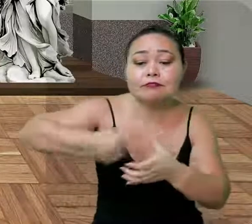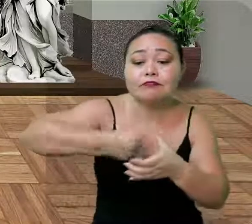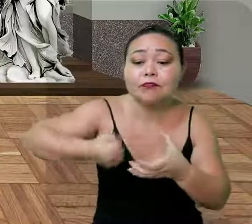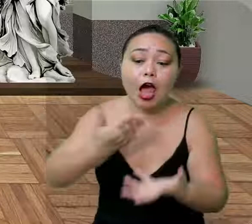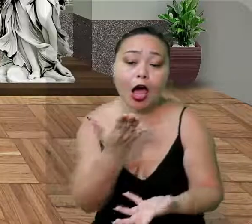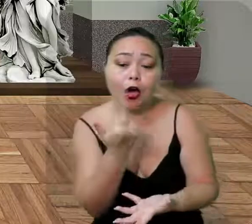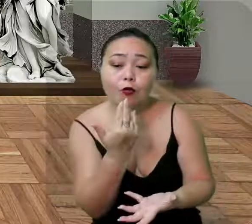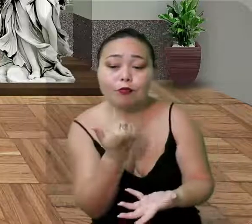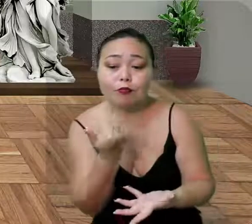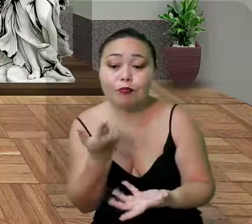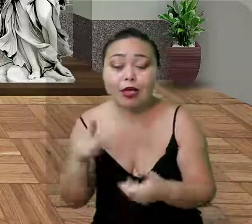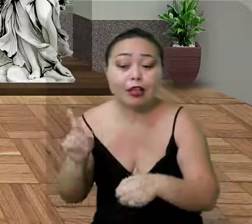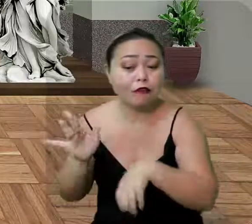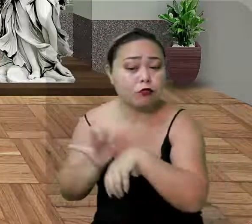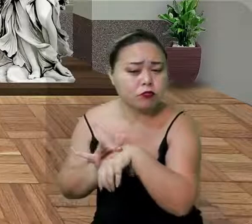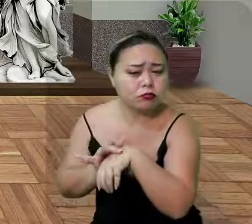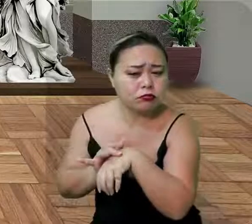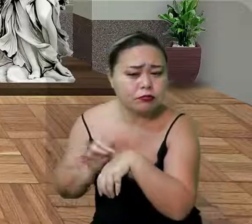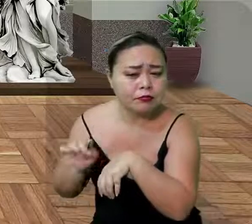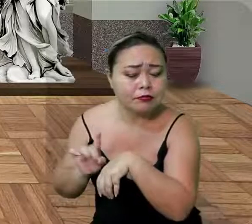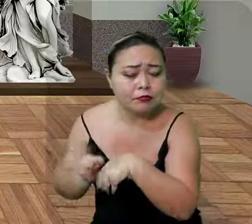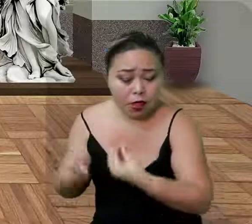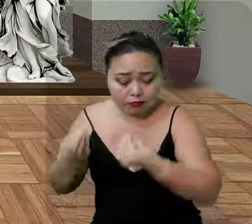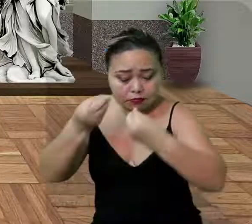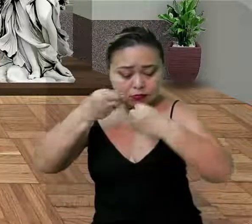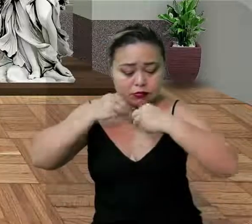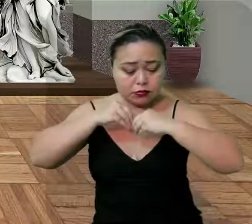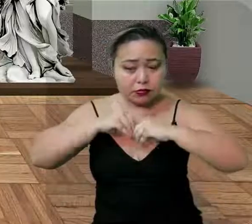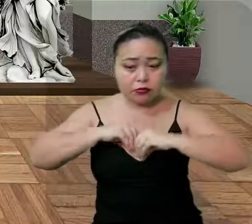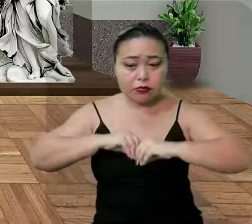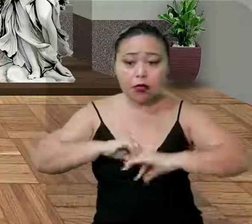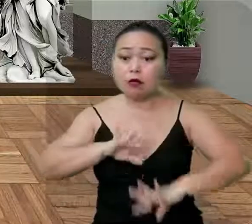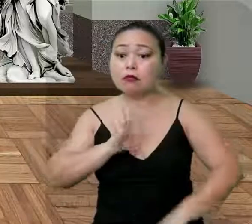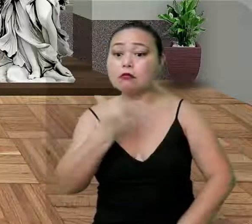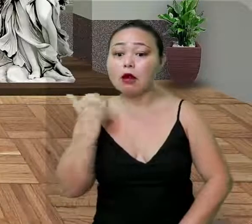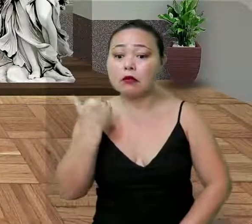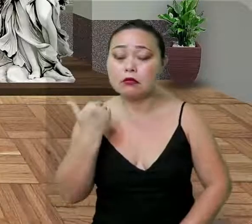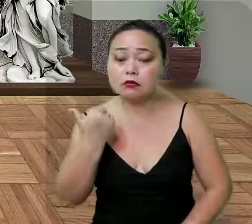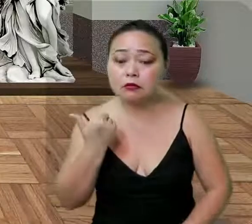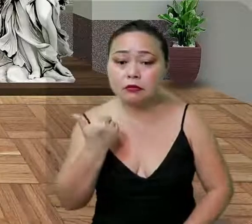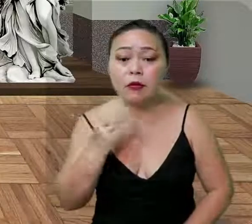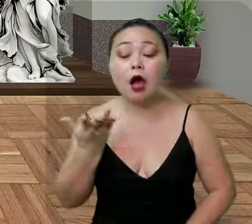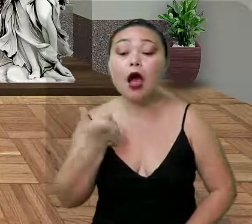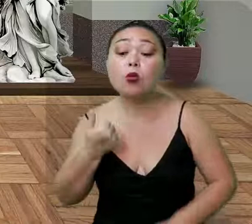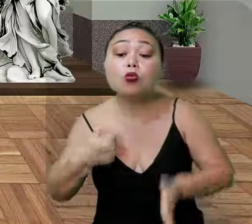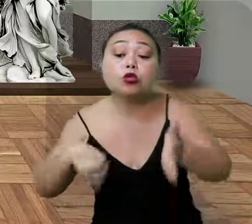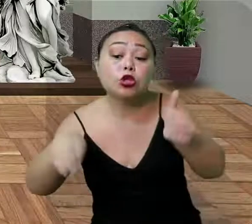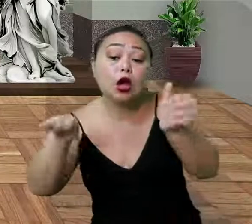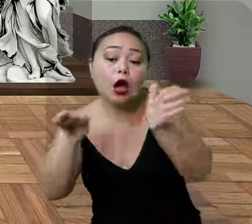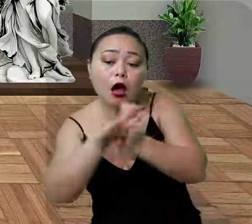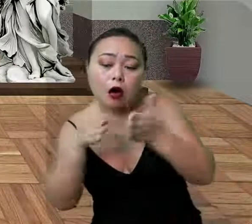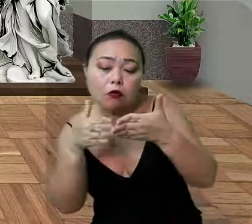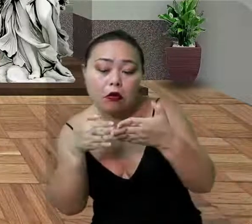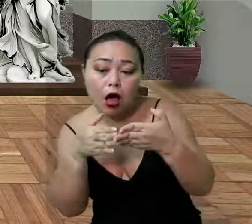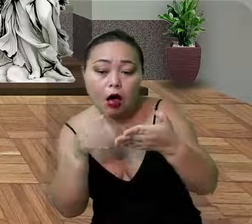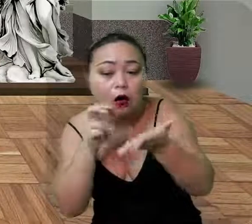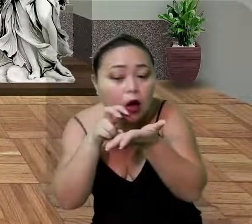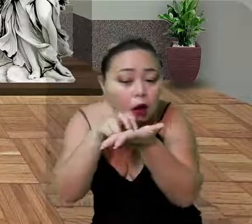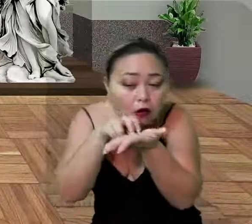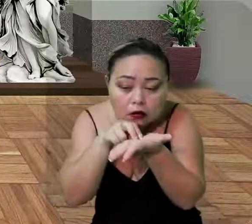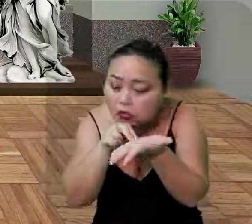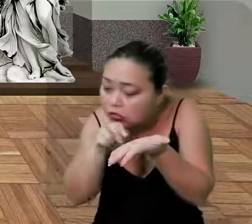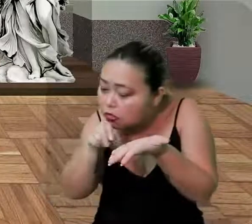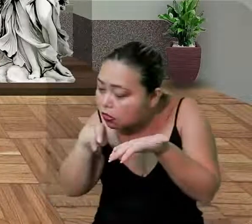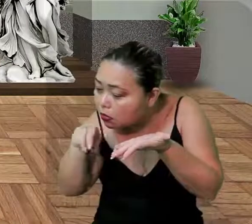contaminável isso acabava está deu no poste não chegar nos portos ratos